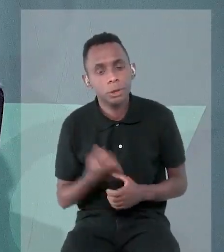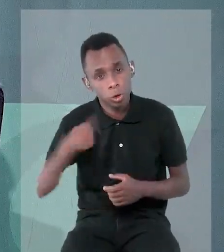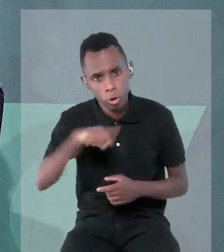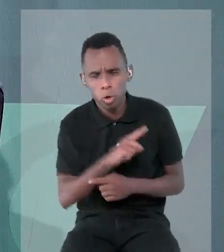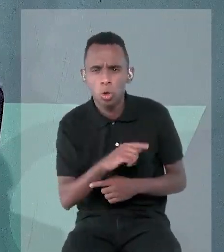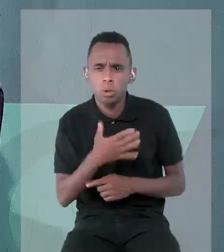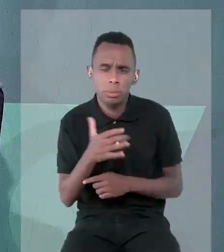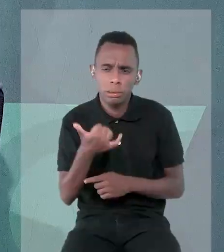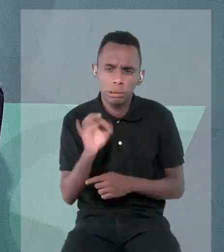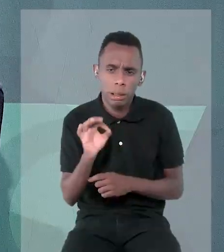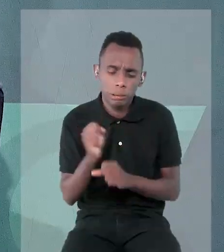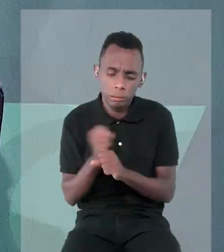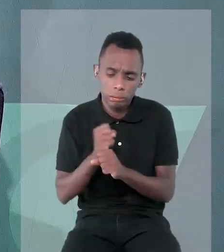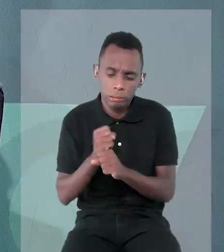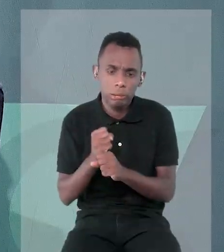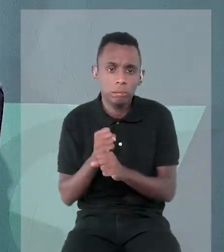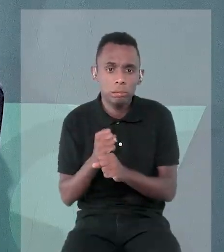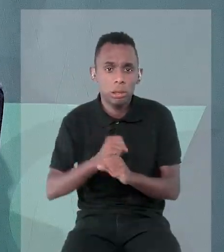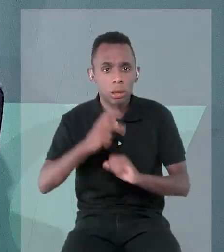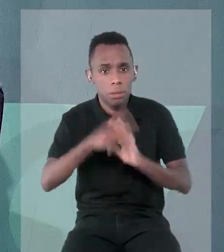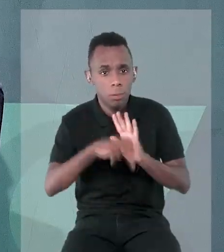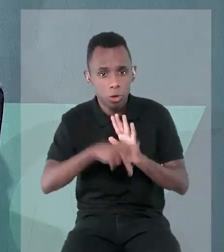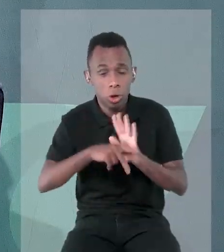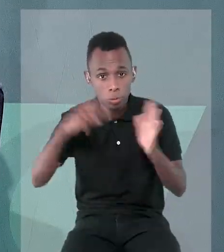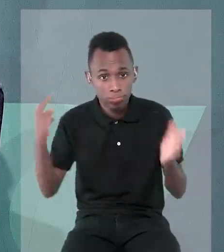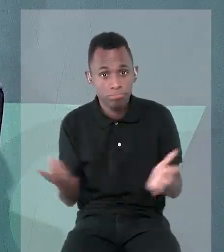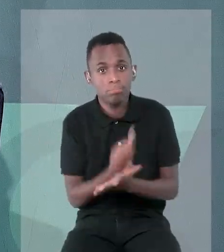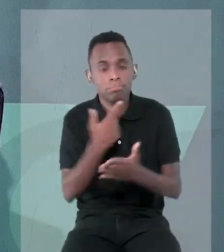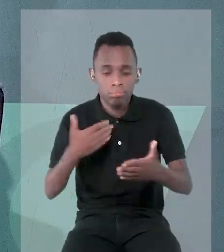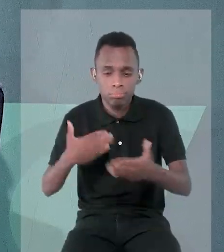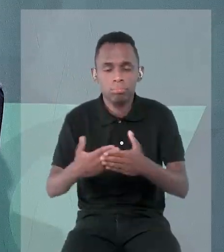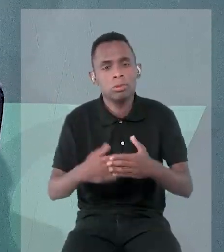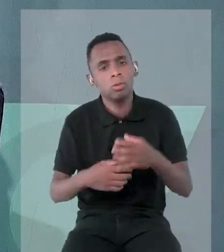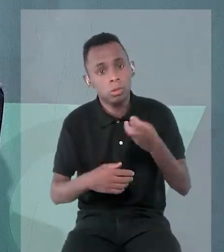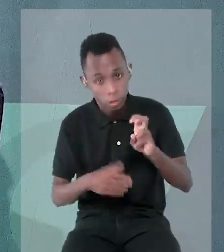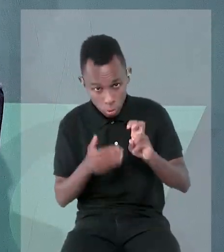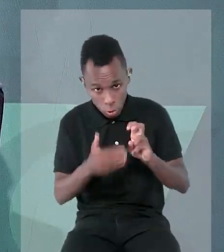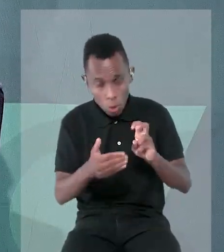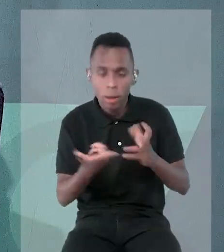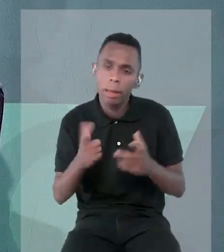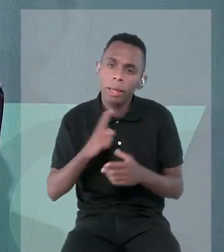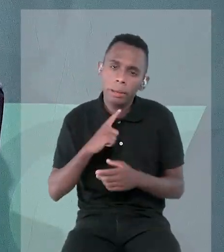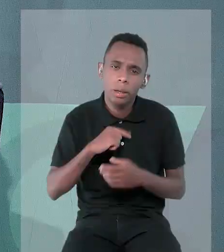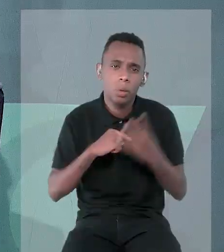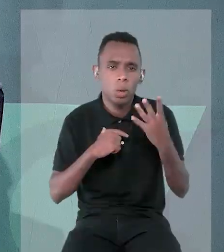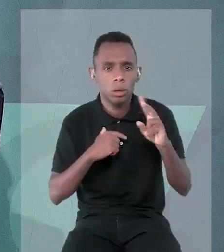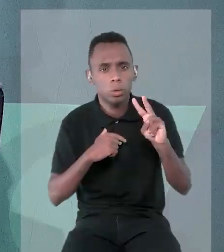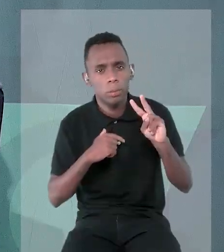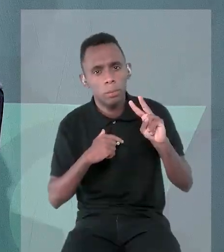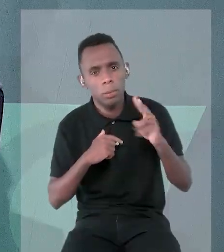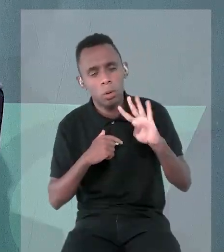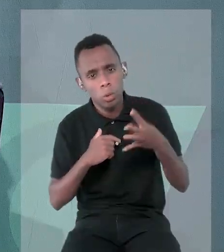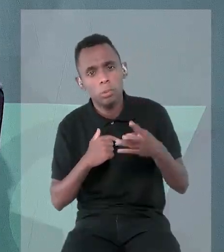se fixou 10 anos para fazer esse programa acontecer, né? Então, nos primeiros 5 anos, nós temos 4.200